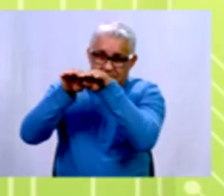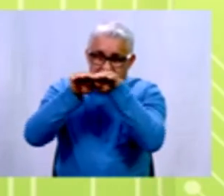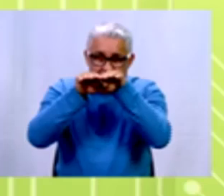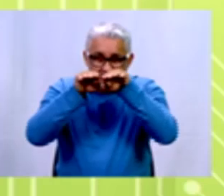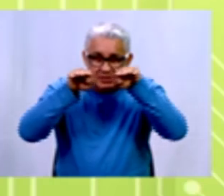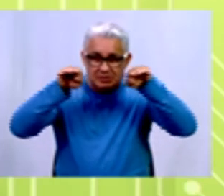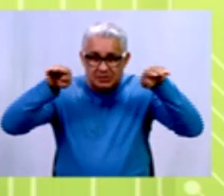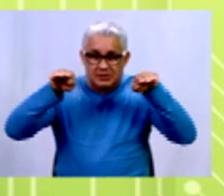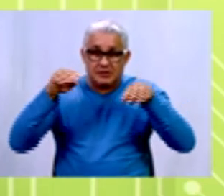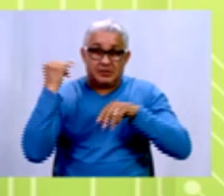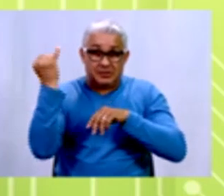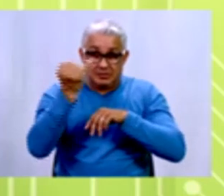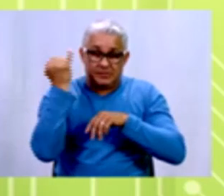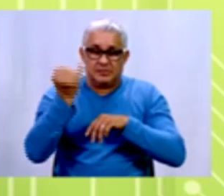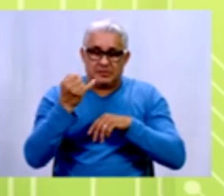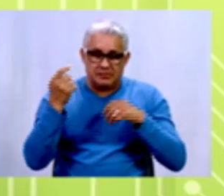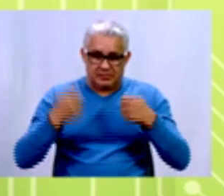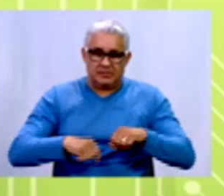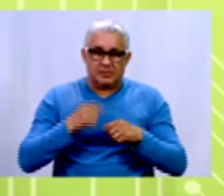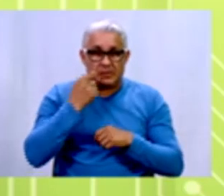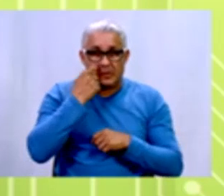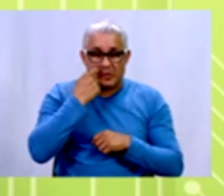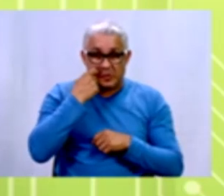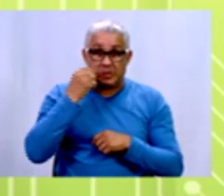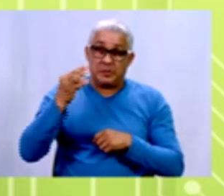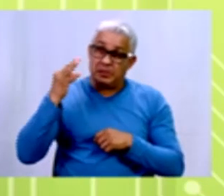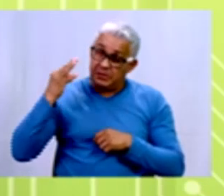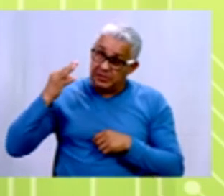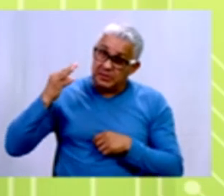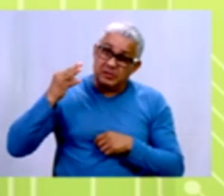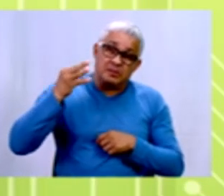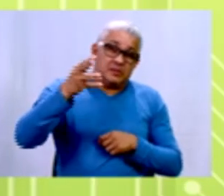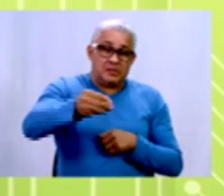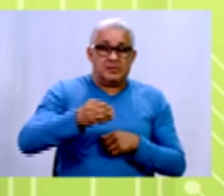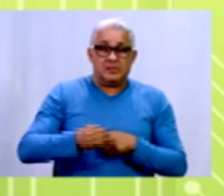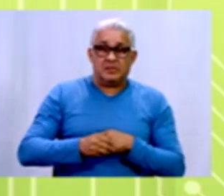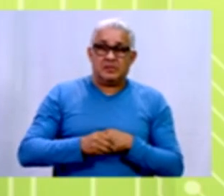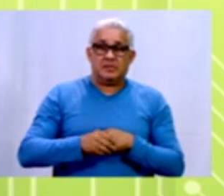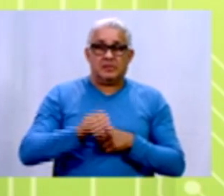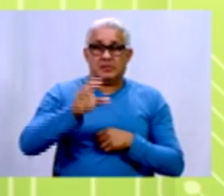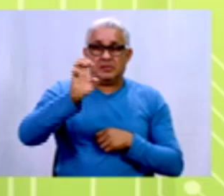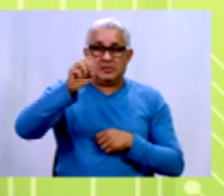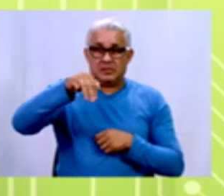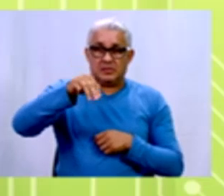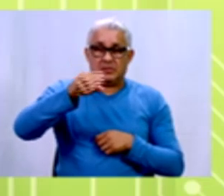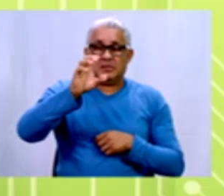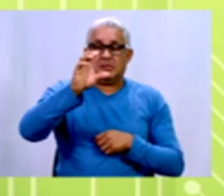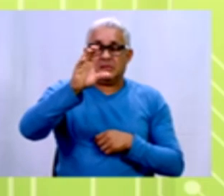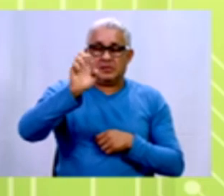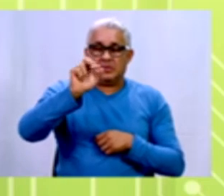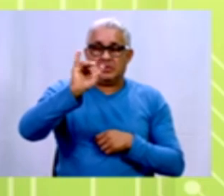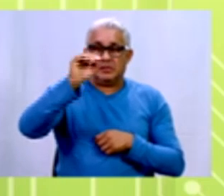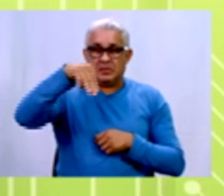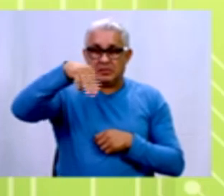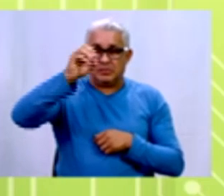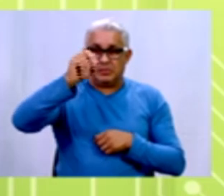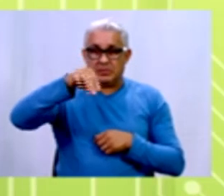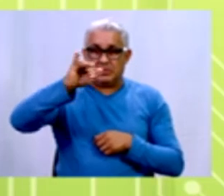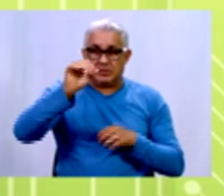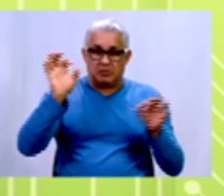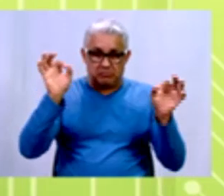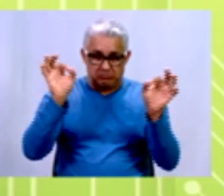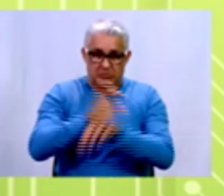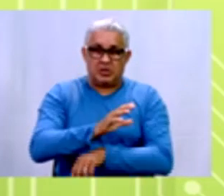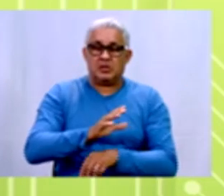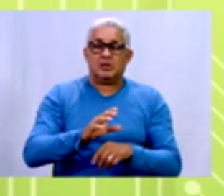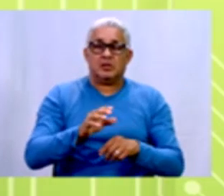É extremamente necessário que todas as cerimônias sejam efetivamente cumpridas para que o